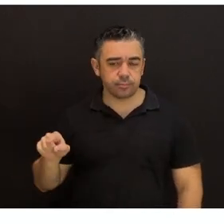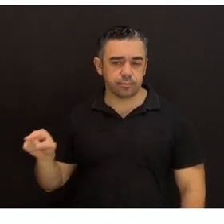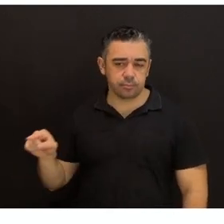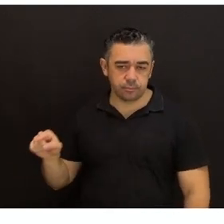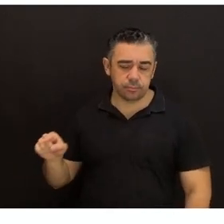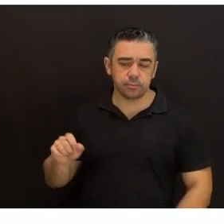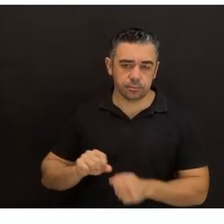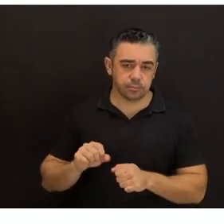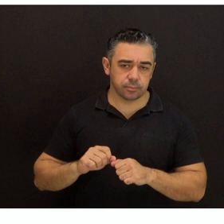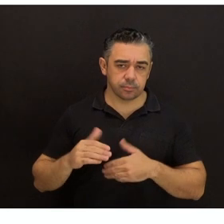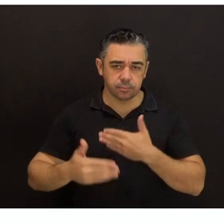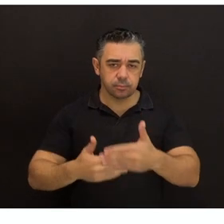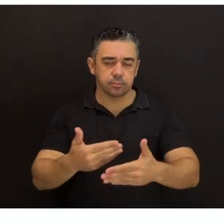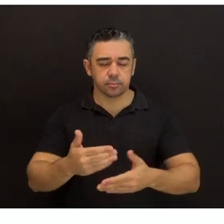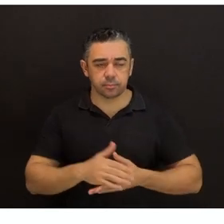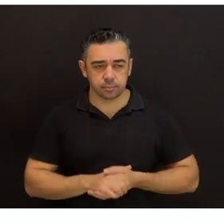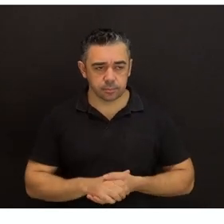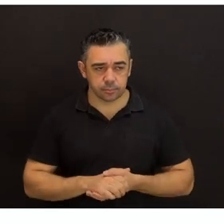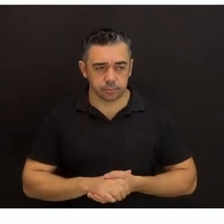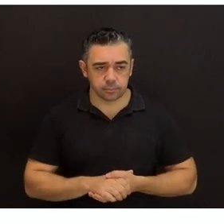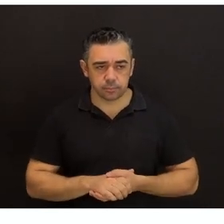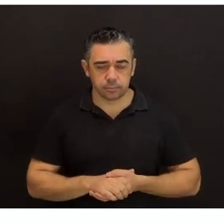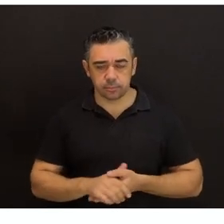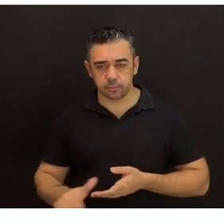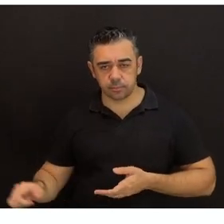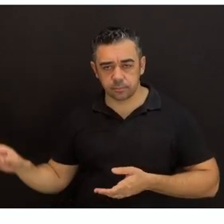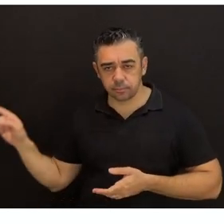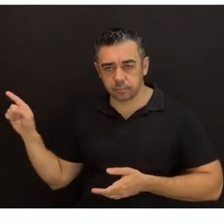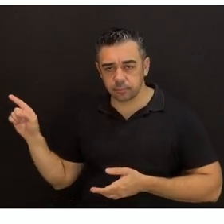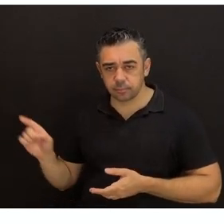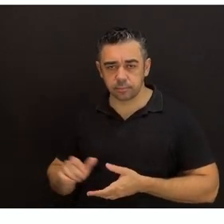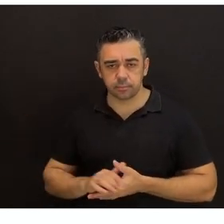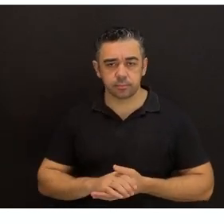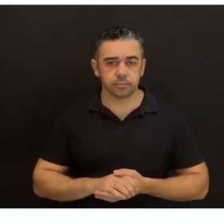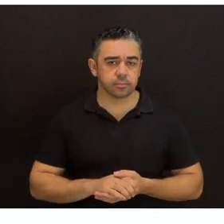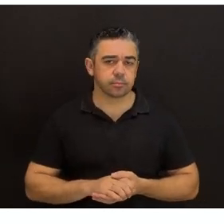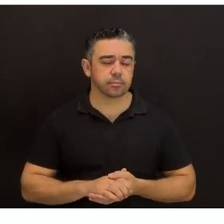desdobradas lá na frente pode colocar senhores por favor